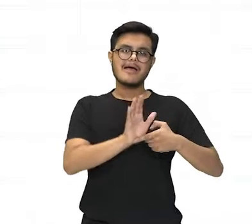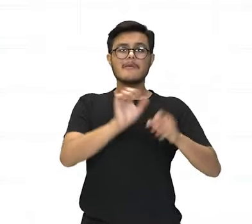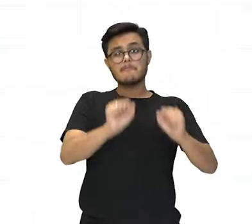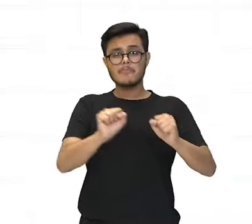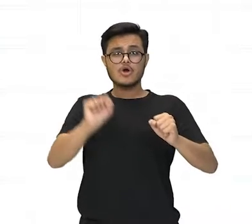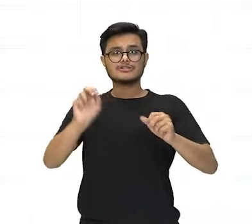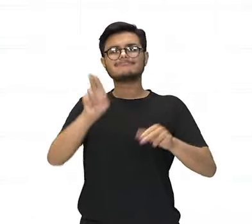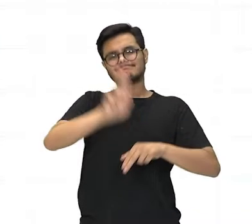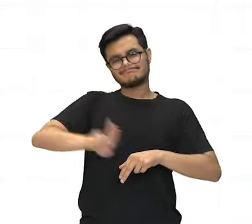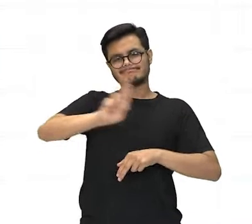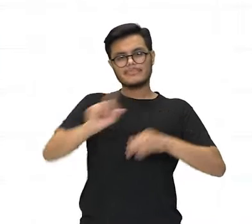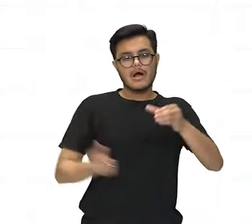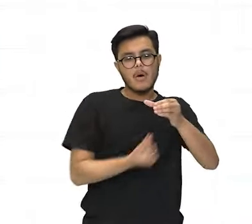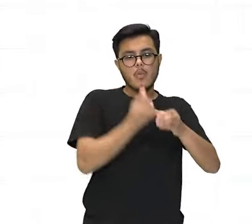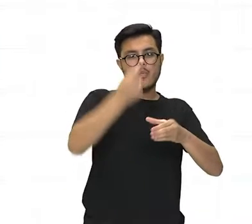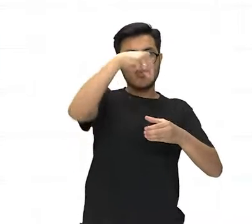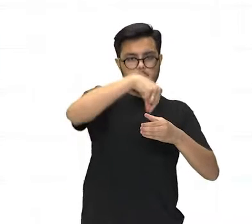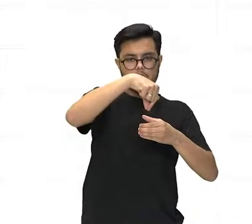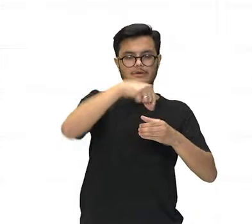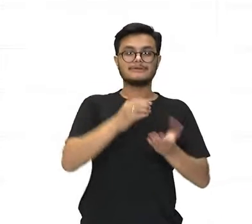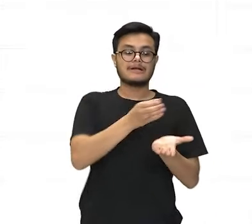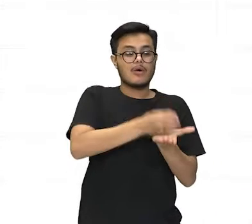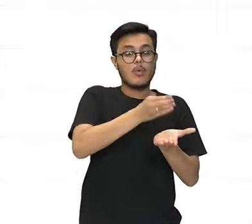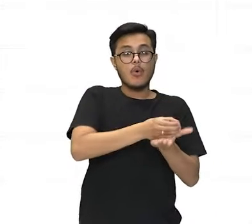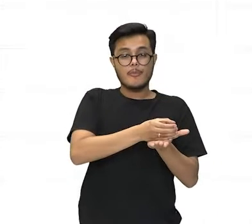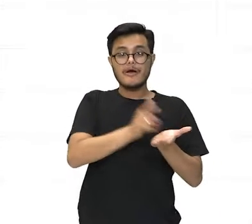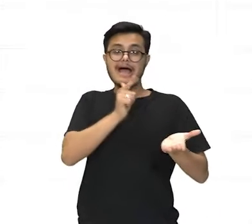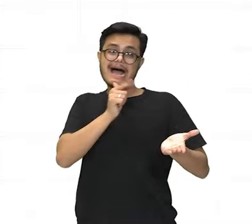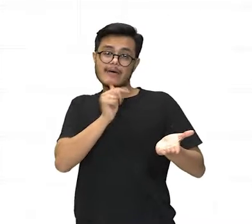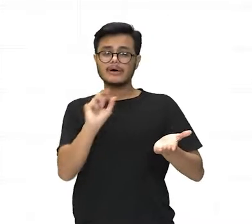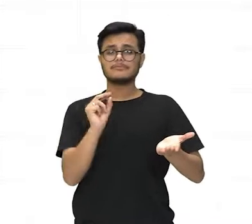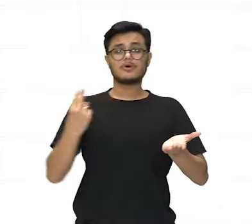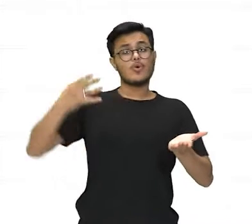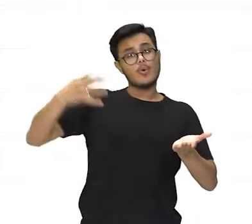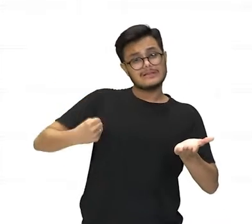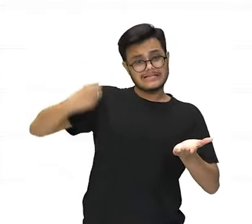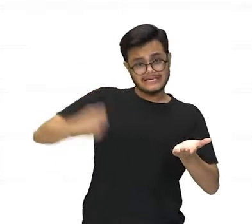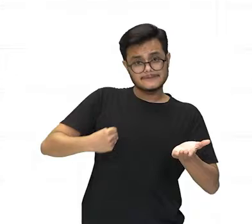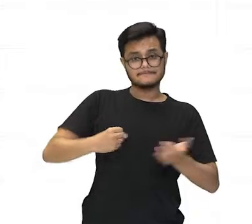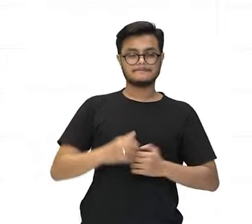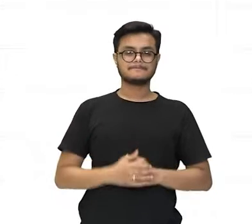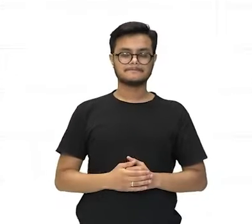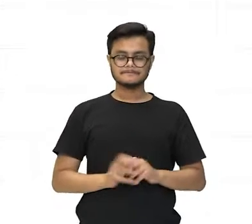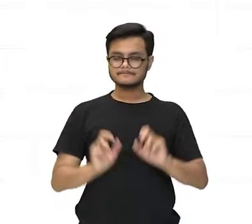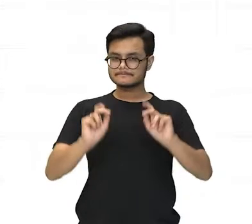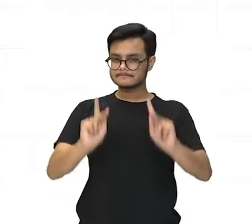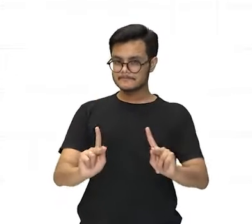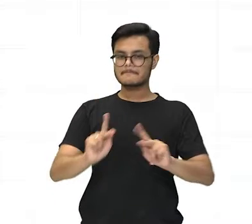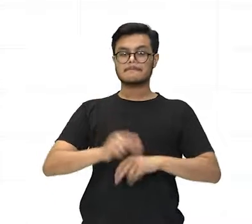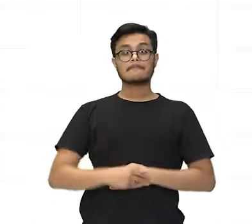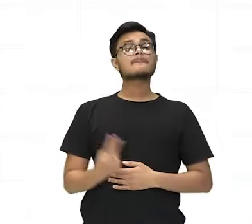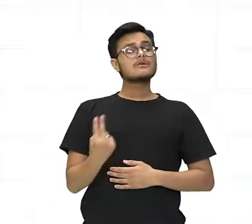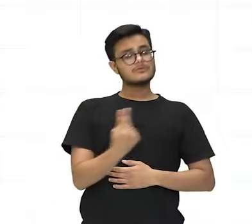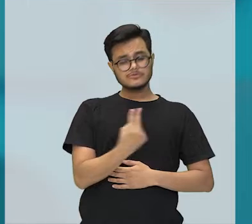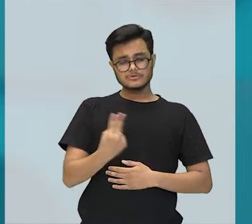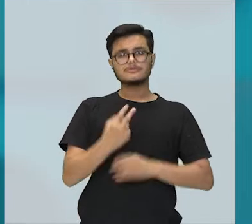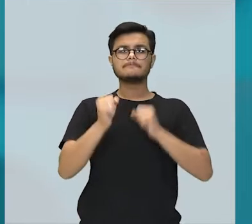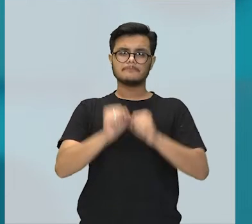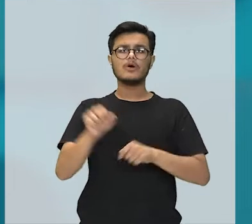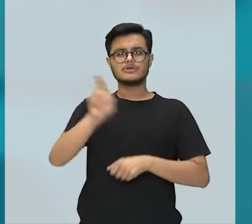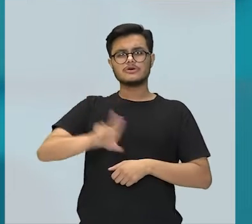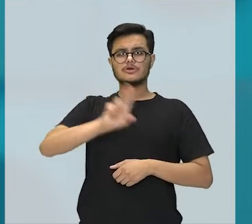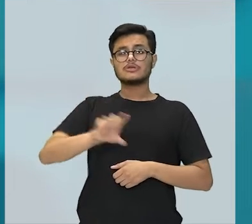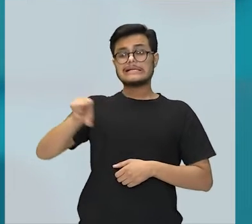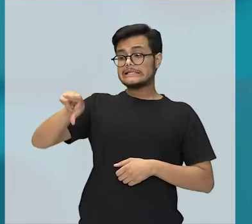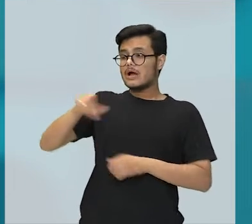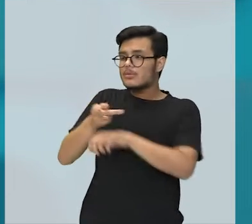tá? Então, se você encontrou o dente, já separa ali dentro de um copinho leite ou soro fisiológico e